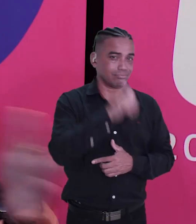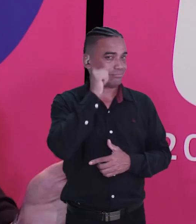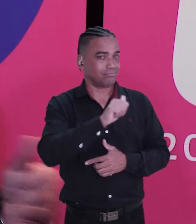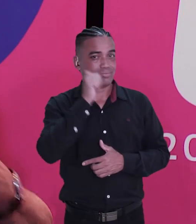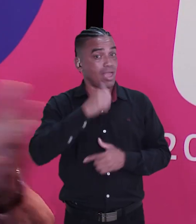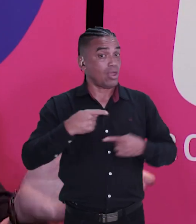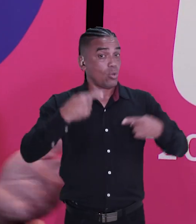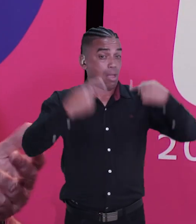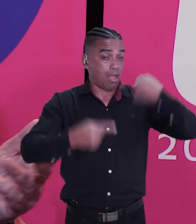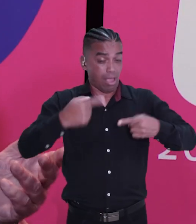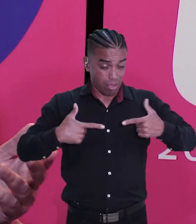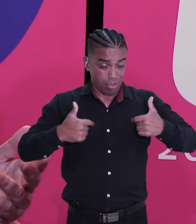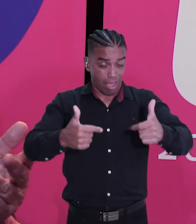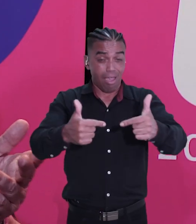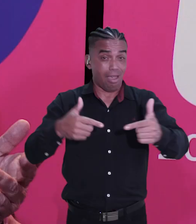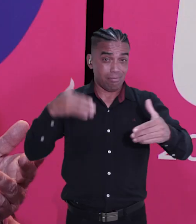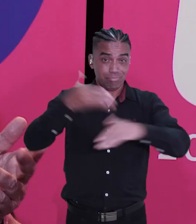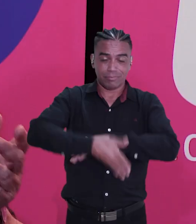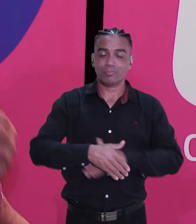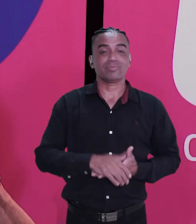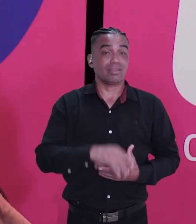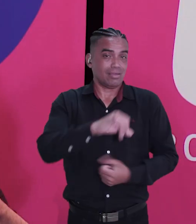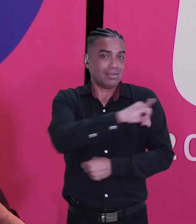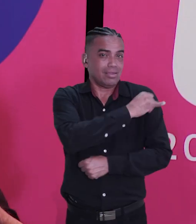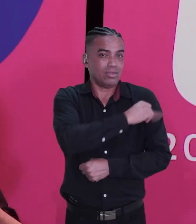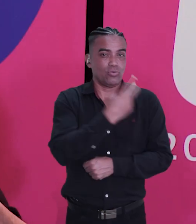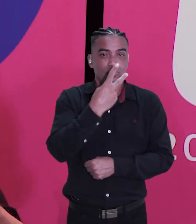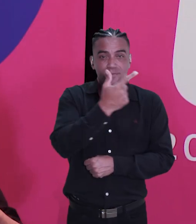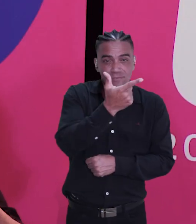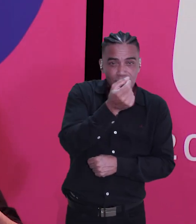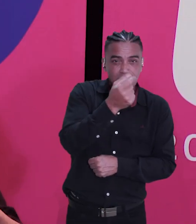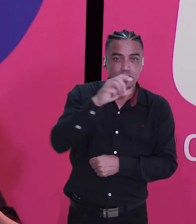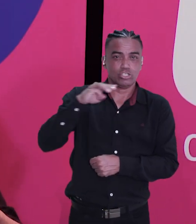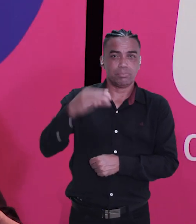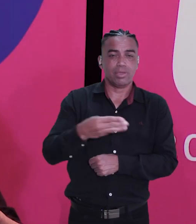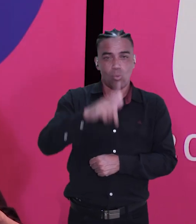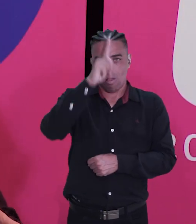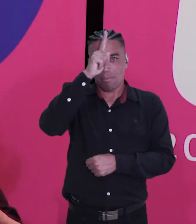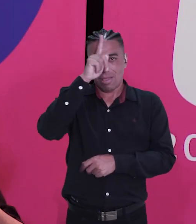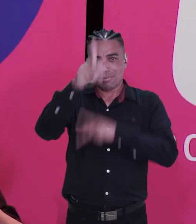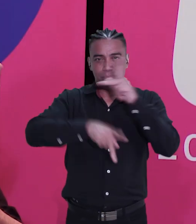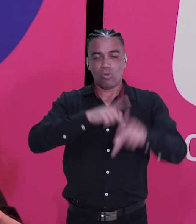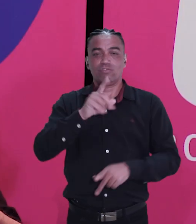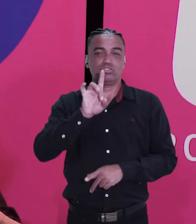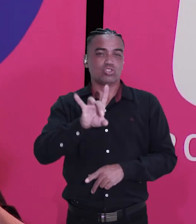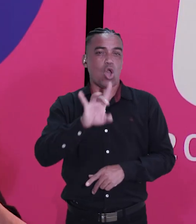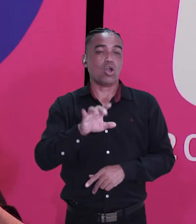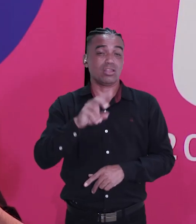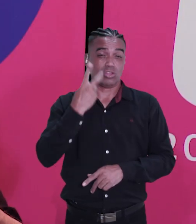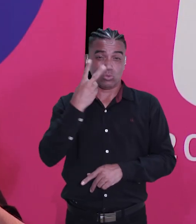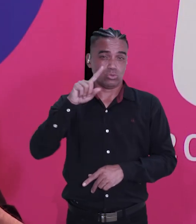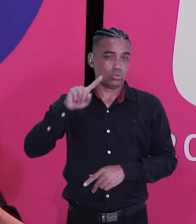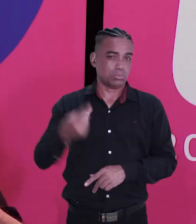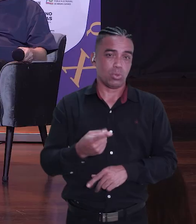era mulher que não ia combater, evidentemente, etc. No Rio, você tinha 20 mil alemães só. Desses 20 mil,